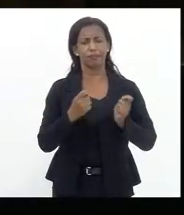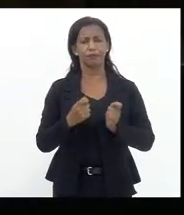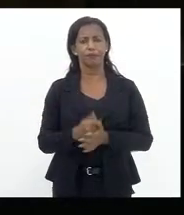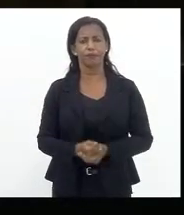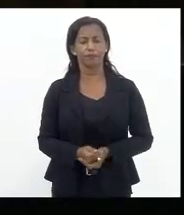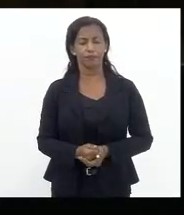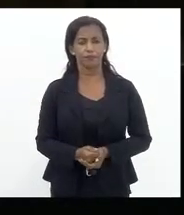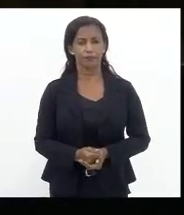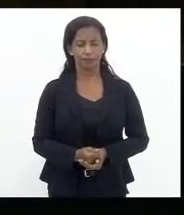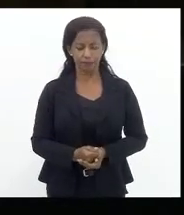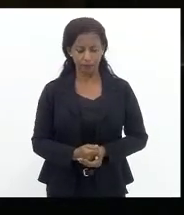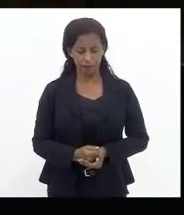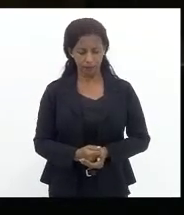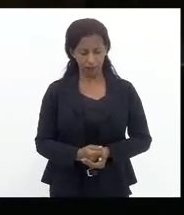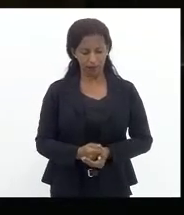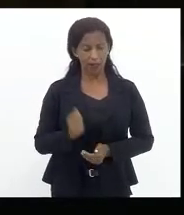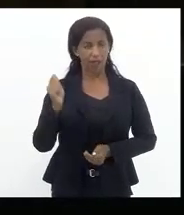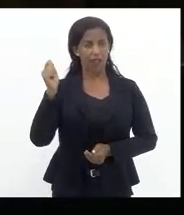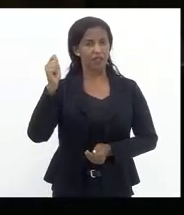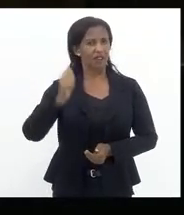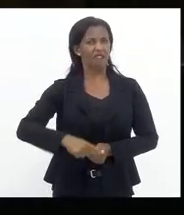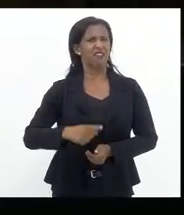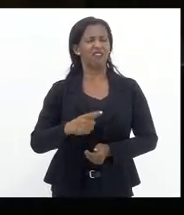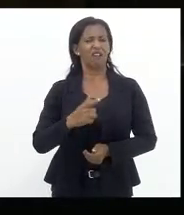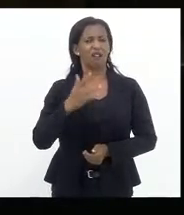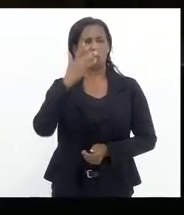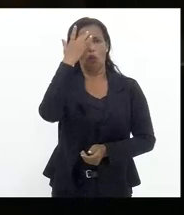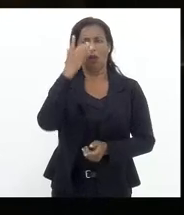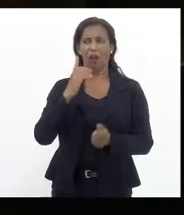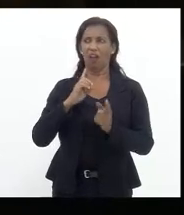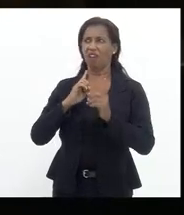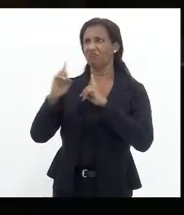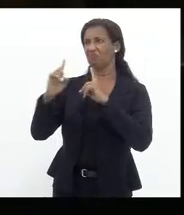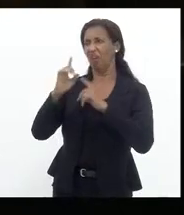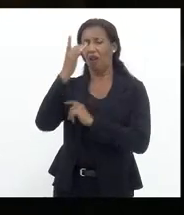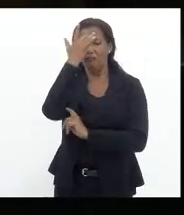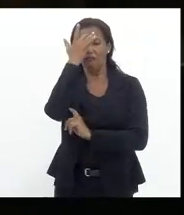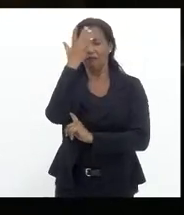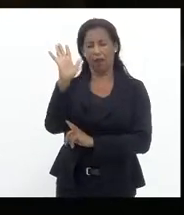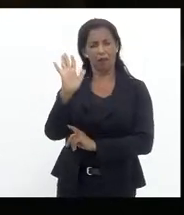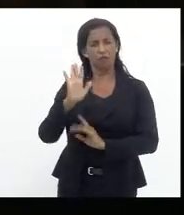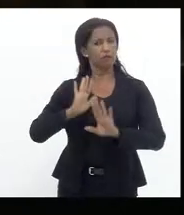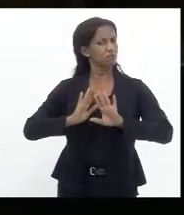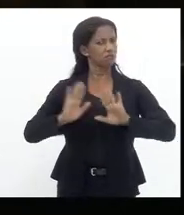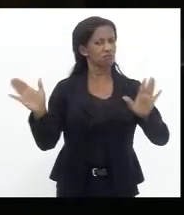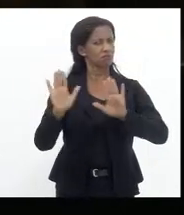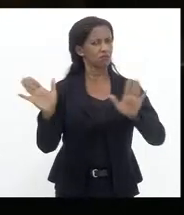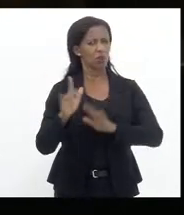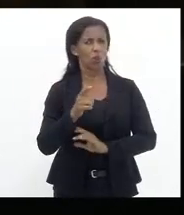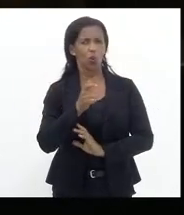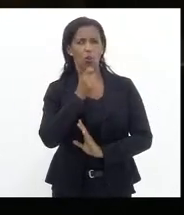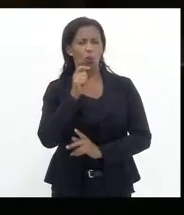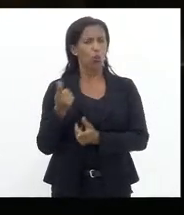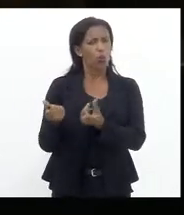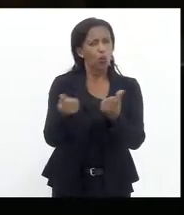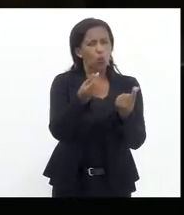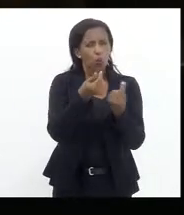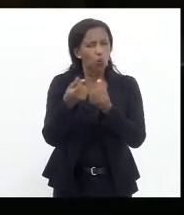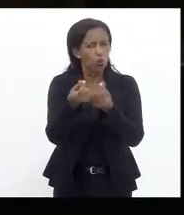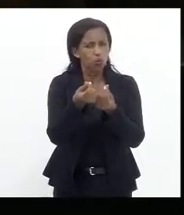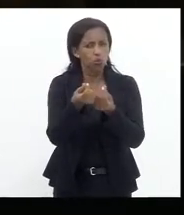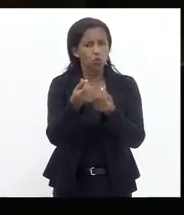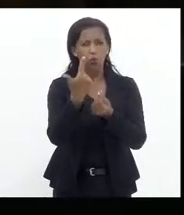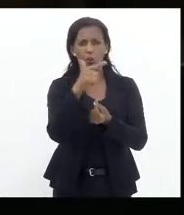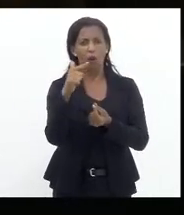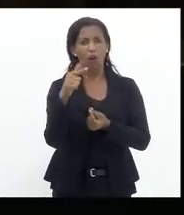E aqui não é questão de ter o discurso fácil, não é isso. Aqui não está gerando nenhum tipo de custo, porque os senhores e senhoras